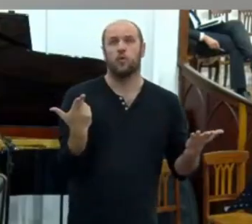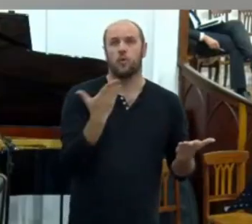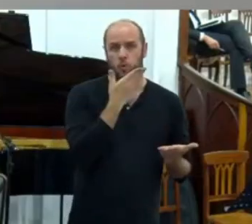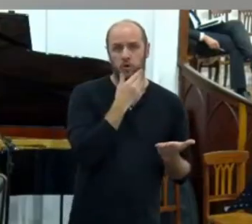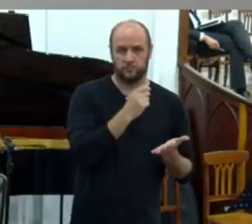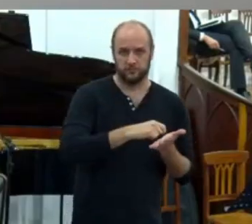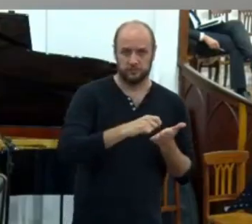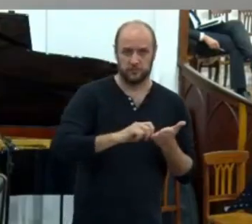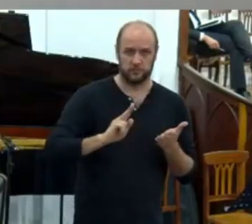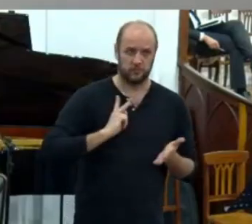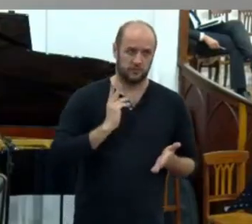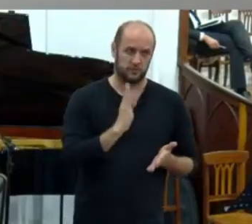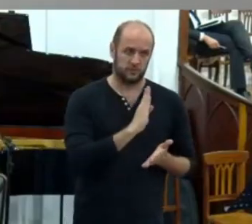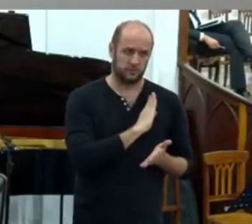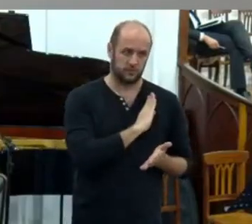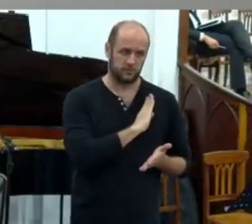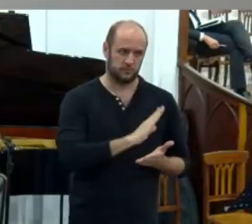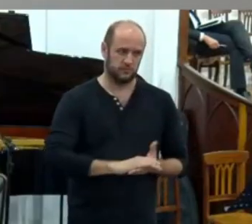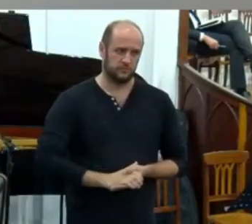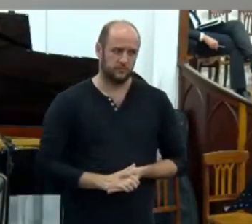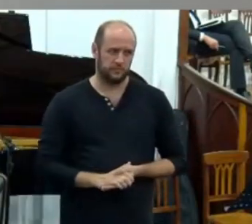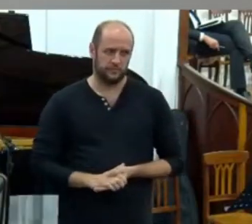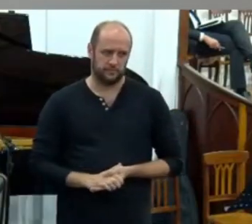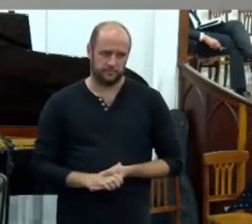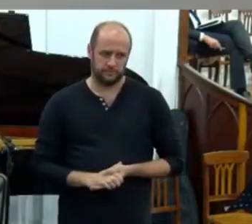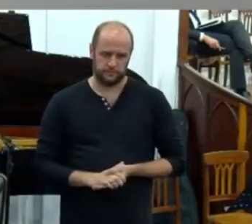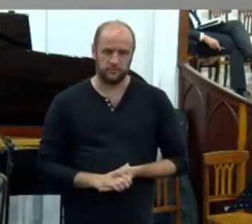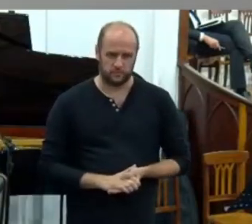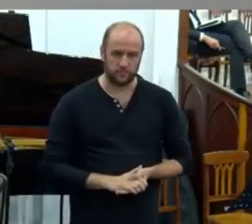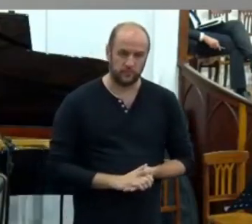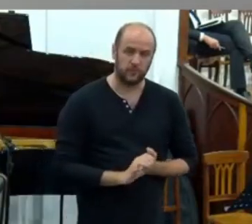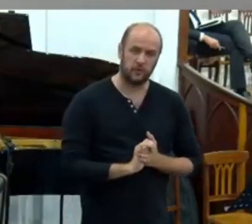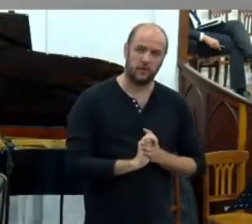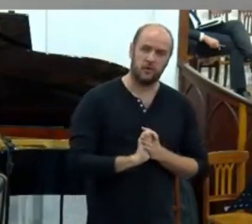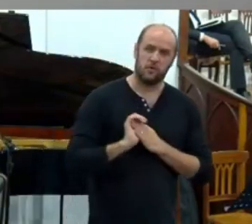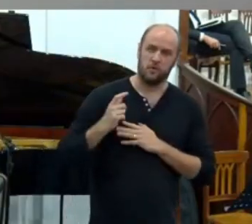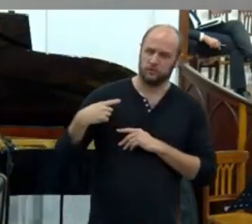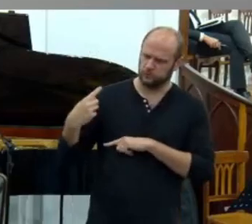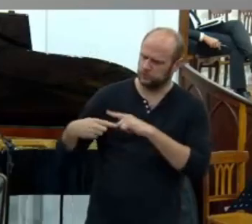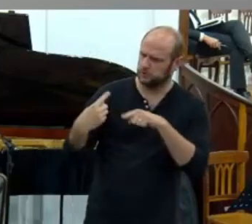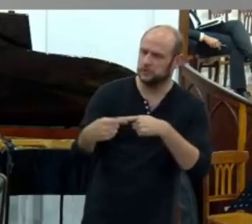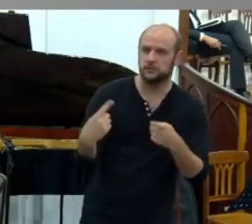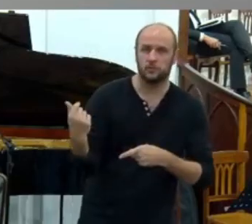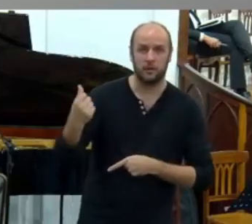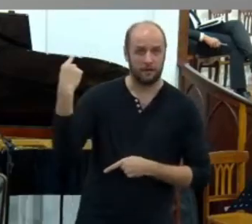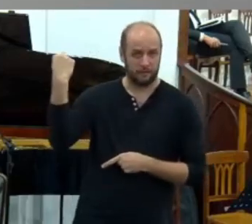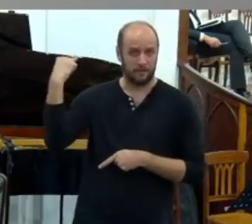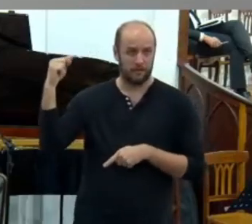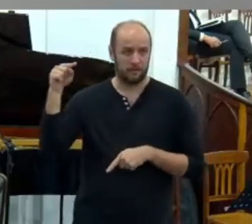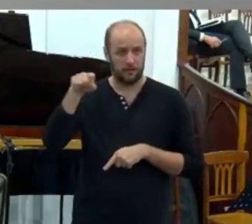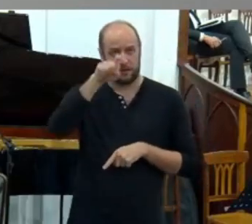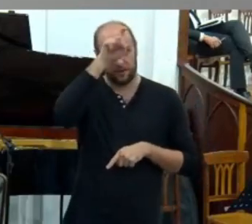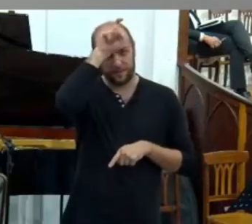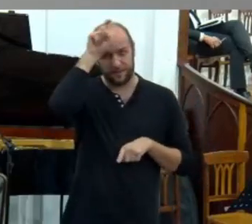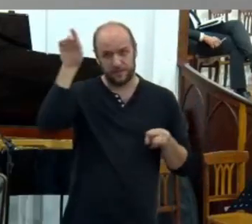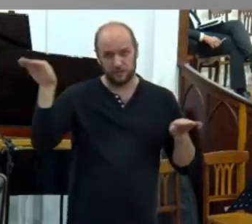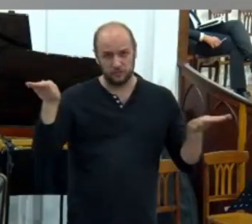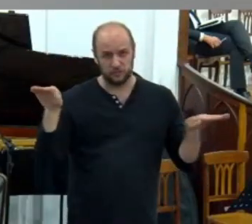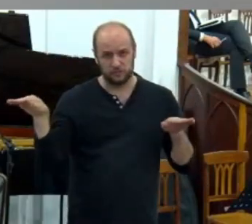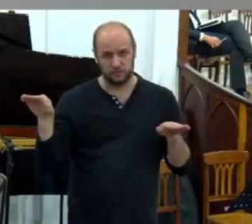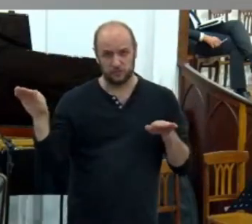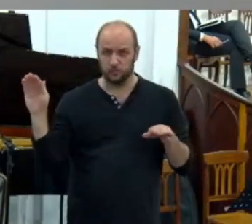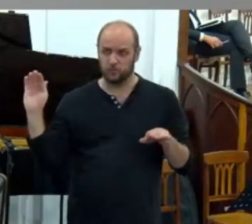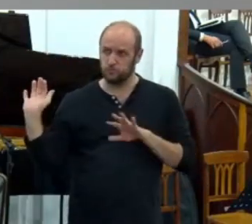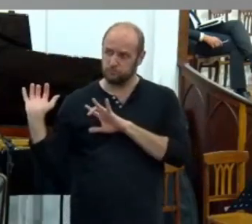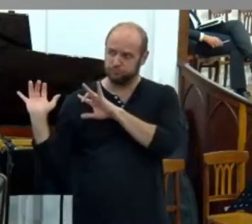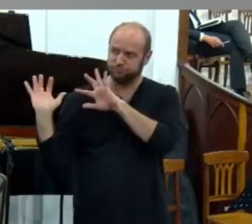o autor aos Hebreus. Essa geração foi aquela que deixou o Egito a partir de grandes obras,